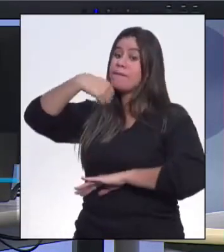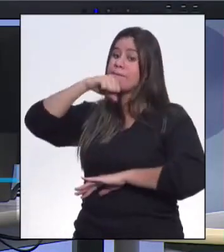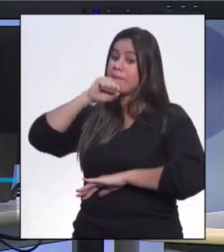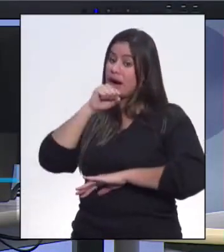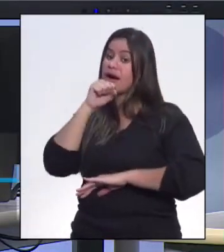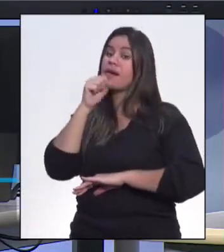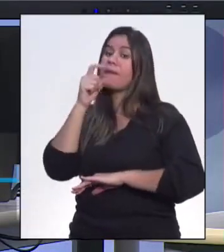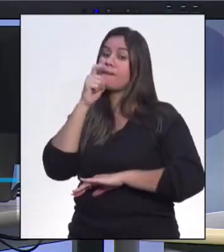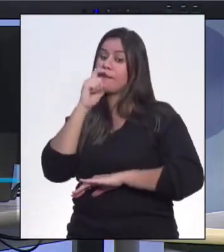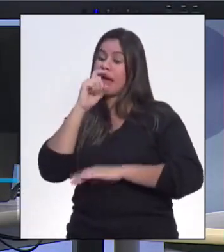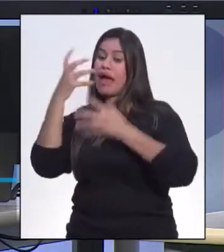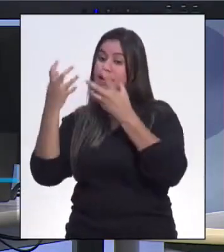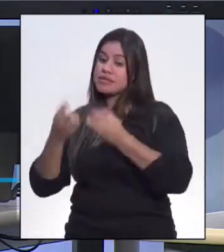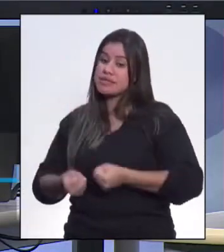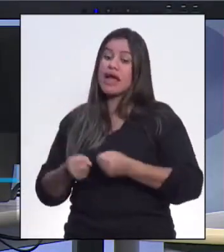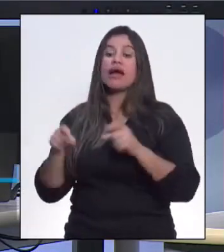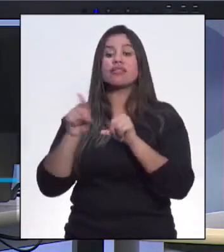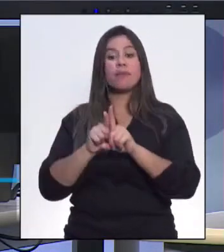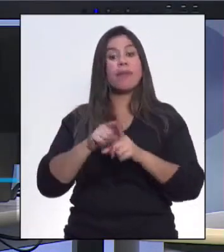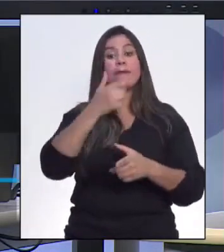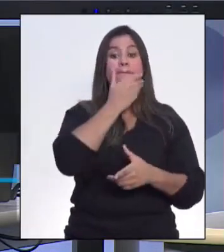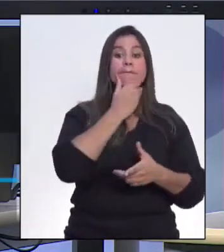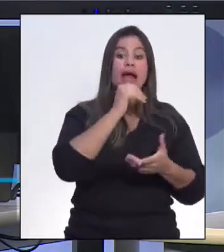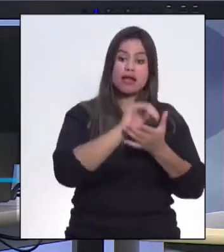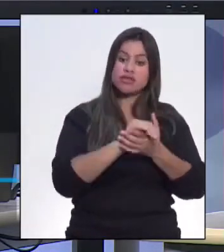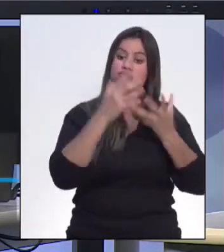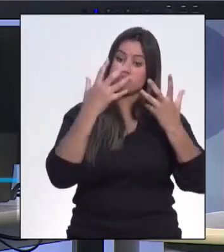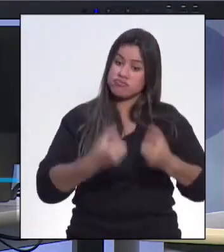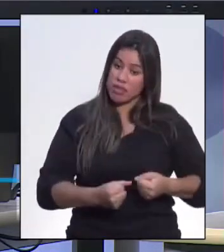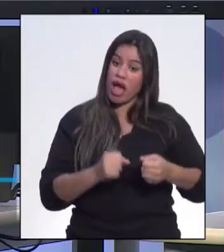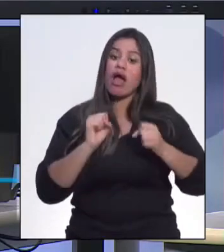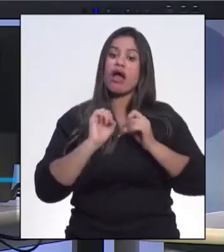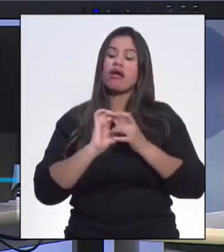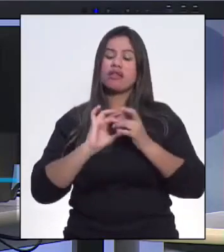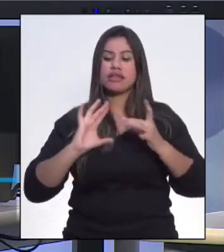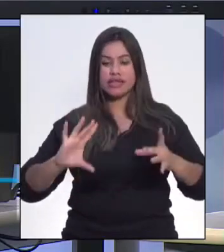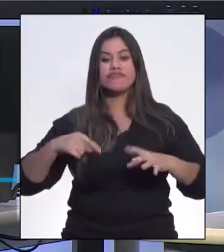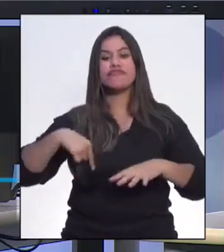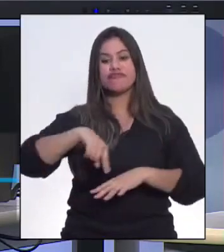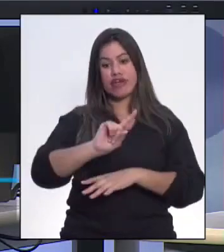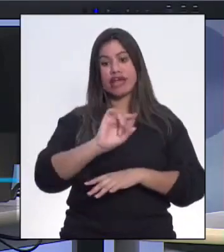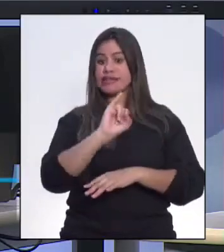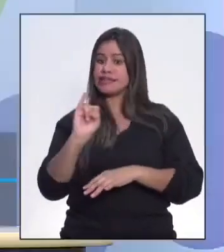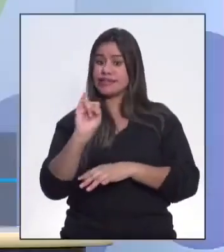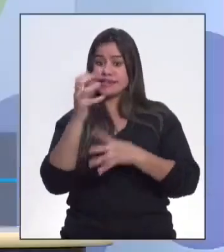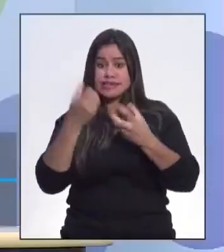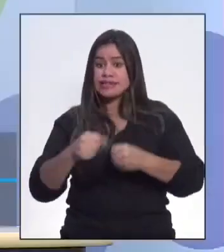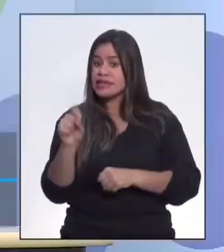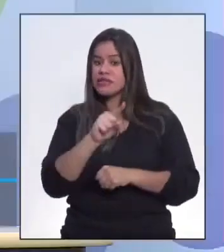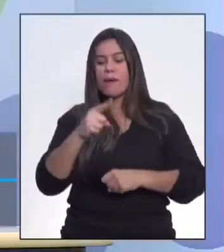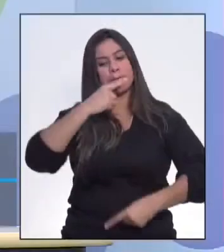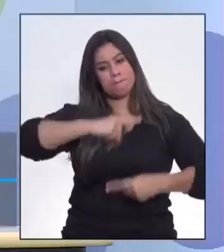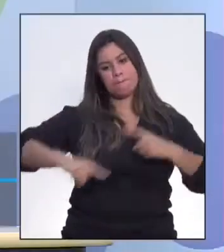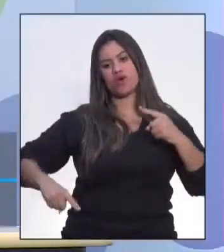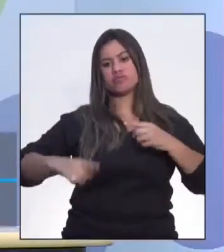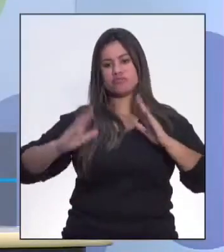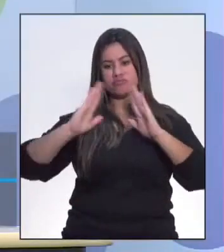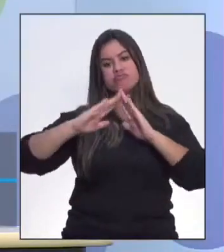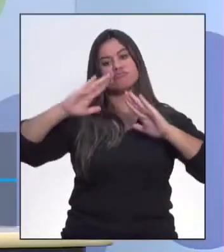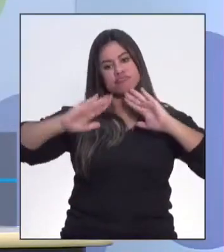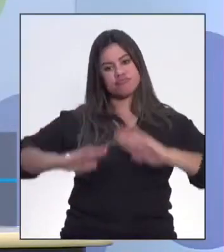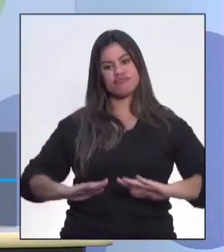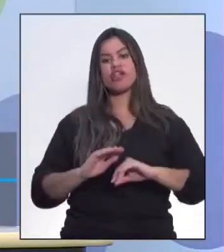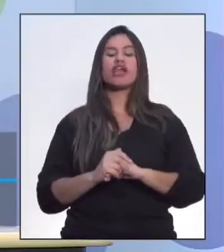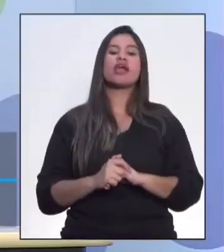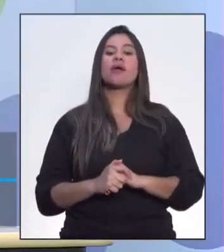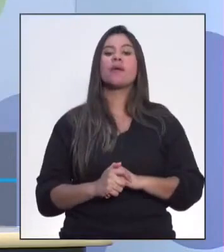maridos. Eu vou trazer aqui algumas coisas que vocês apontaram, tá? Eu estou de olho aqui, então vamos lá. Colocaram aqui